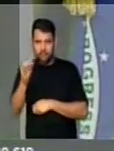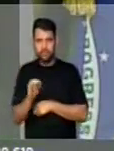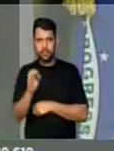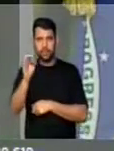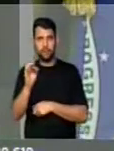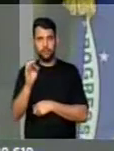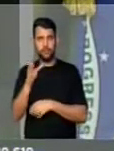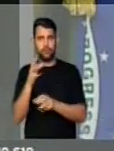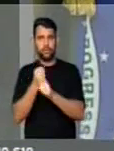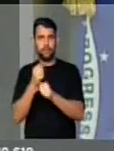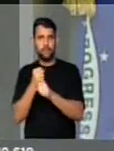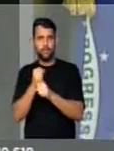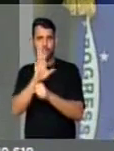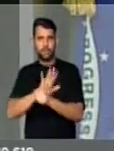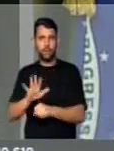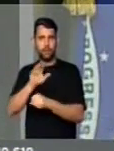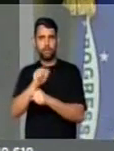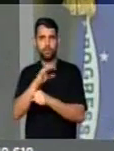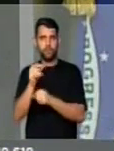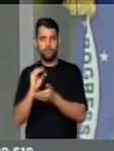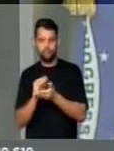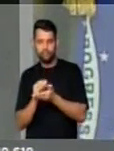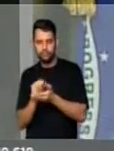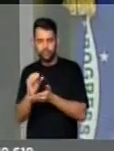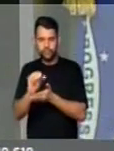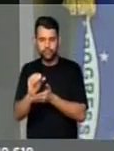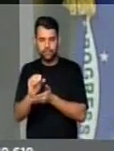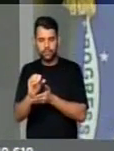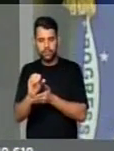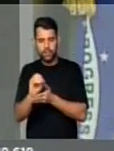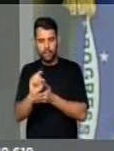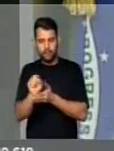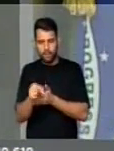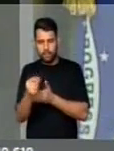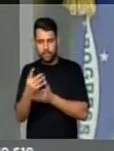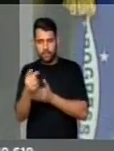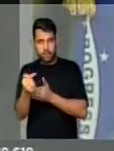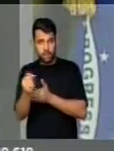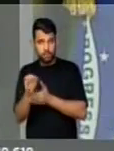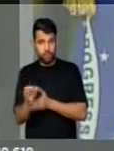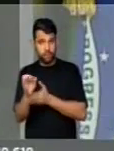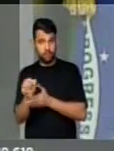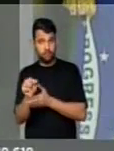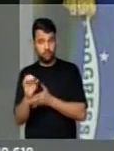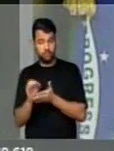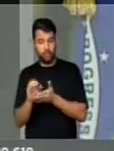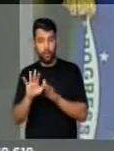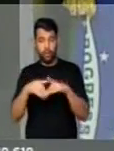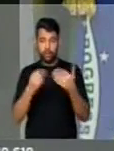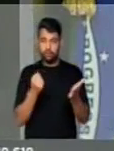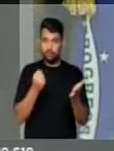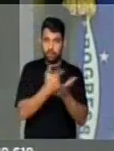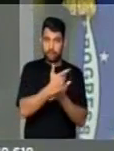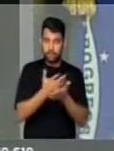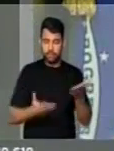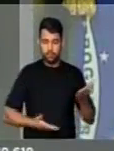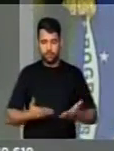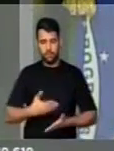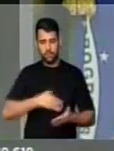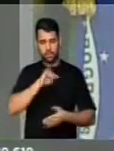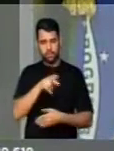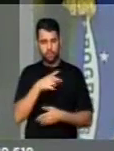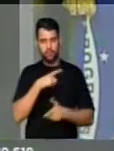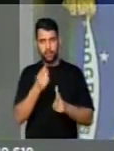0,47% do orçamento geral da União é destinado para a agricultura familiar, enquanto que o pagamento dos serviços e juros